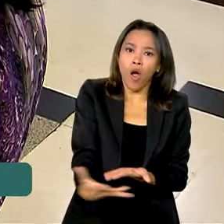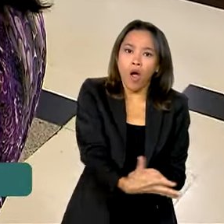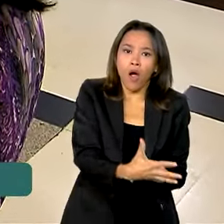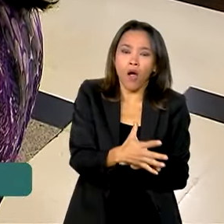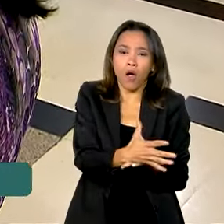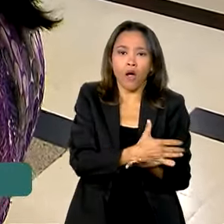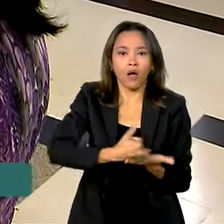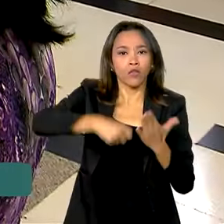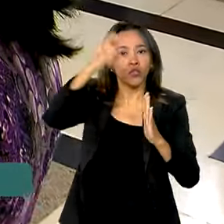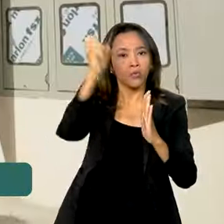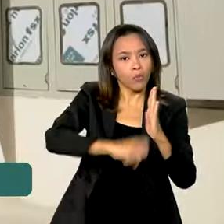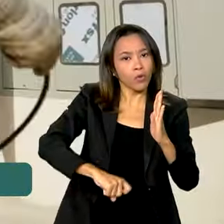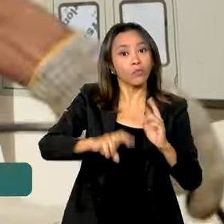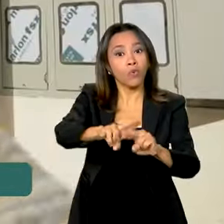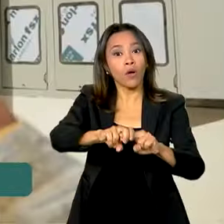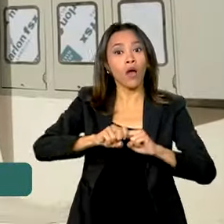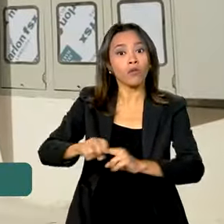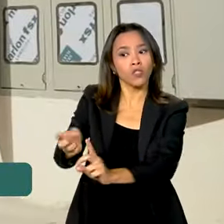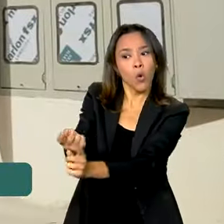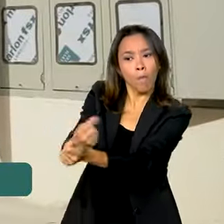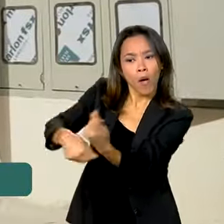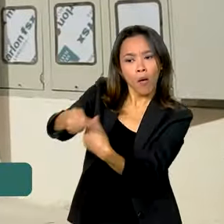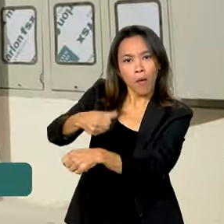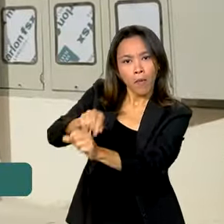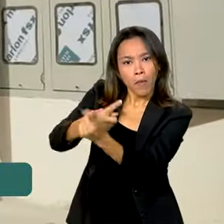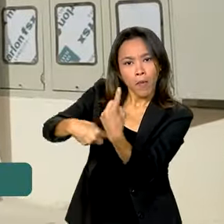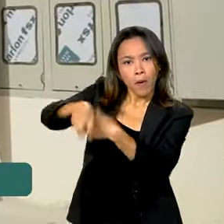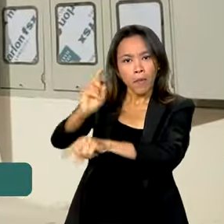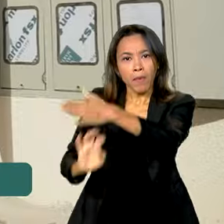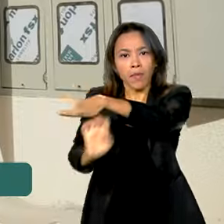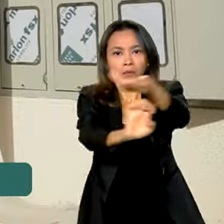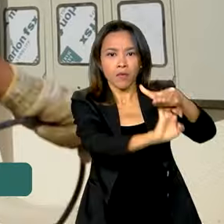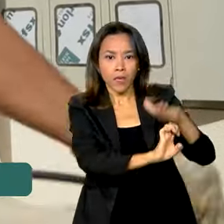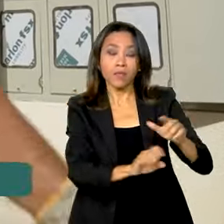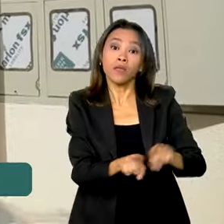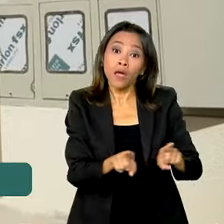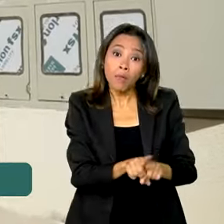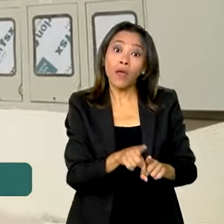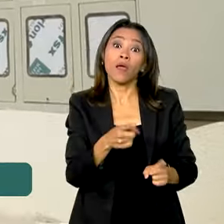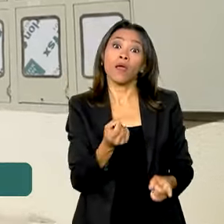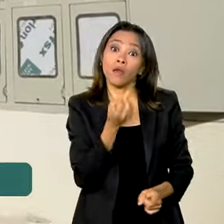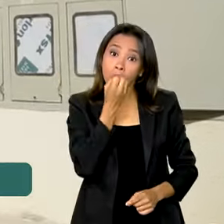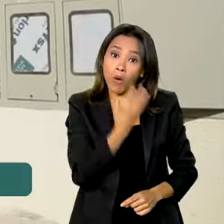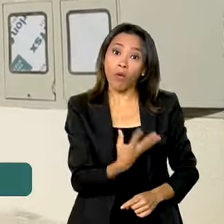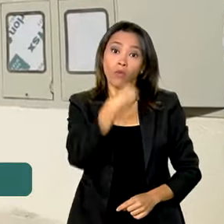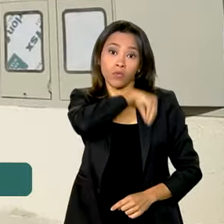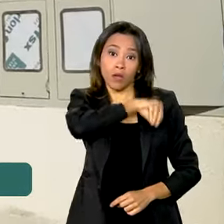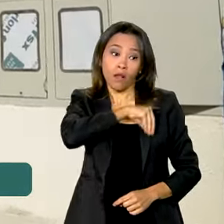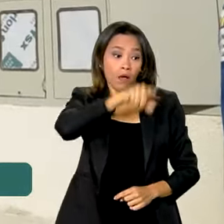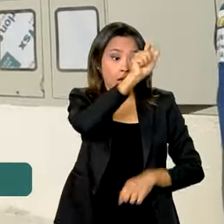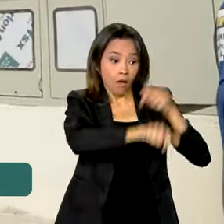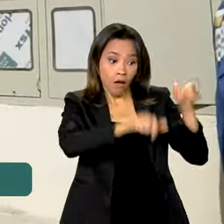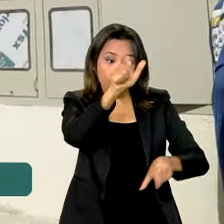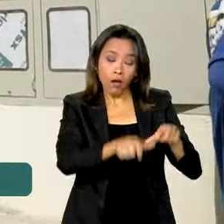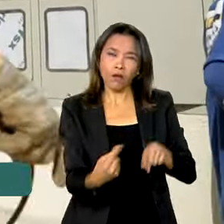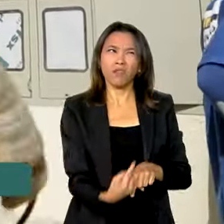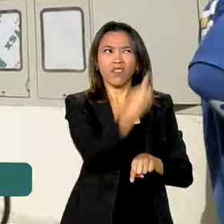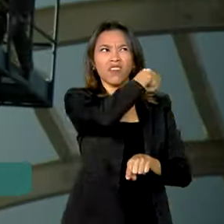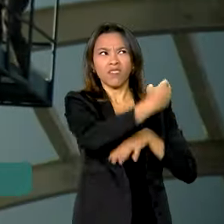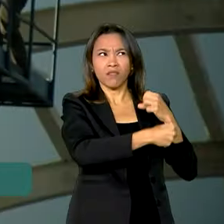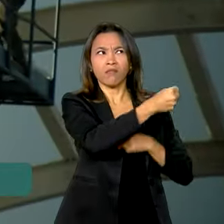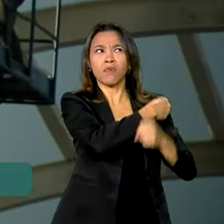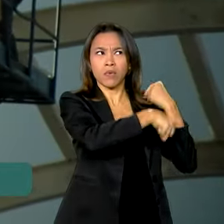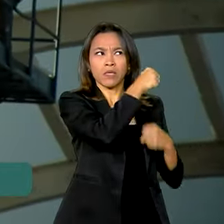vinculados ao faturamento das empresas. E também a massa salarial, né? Como já vem sendo destaque desde o meados do ano